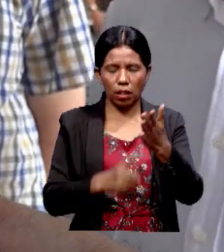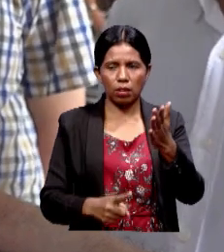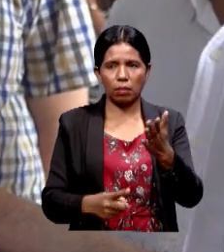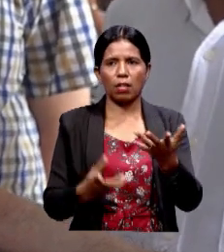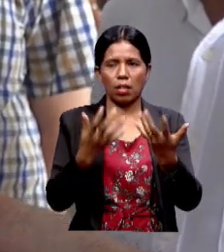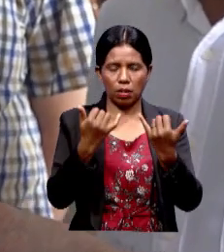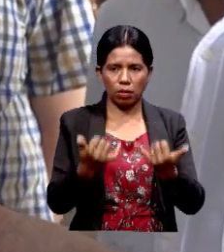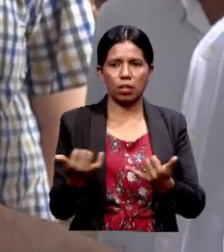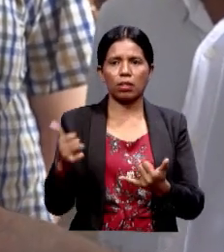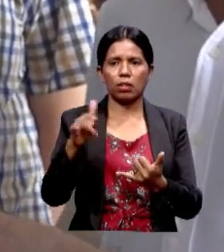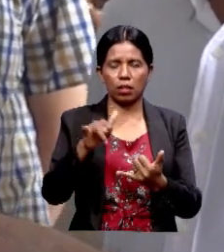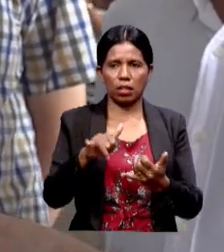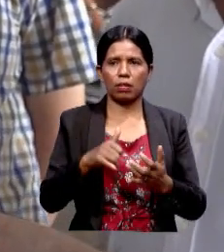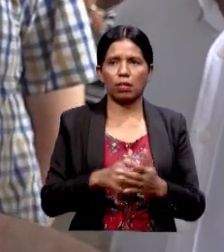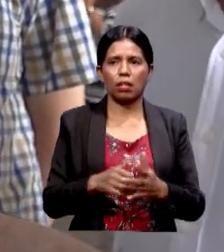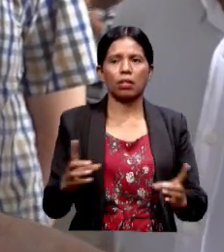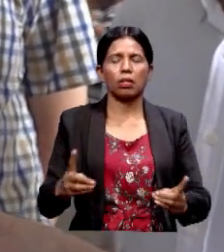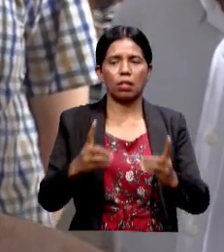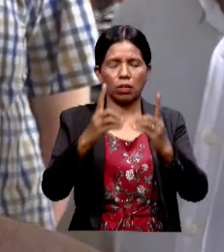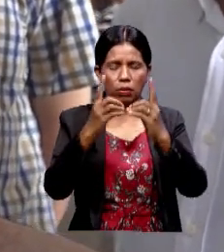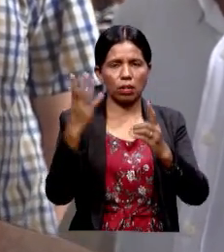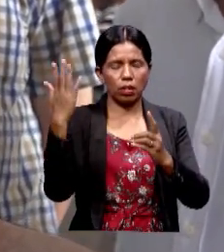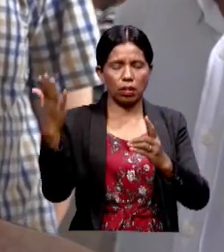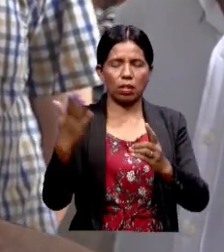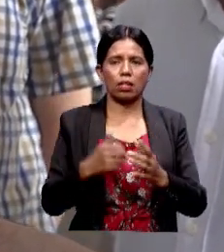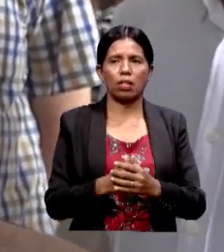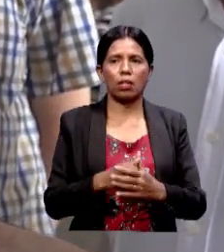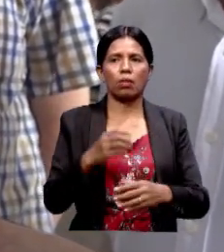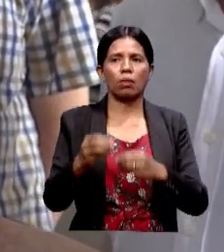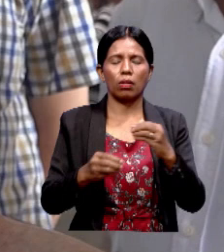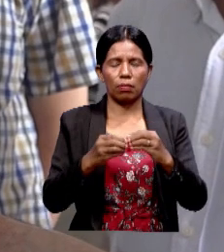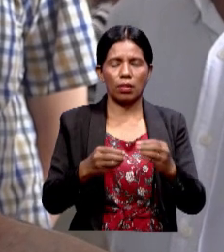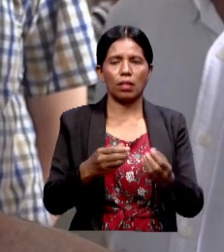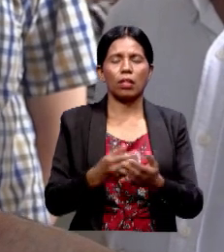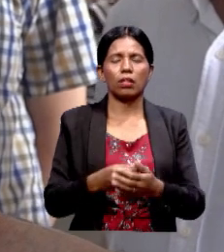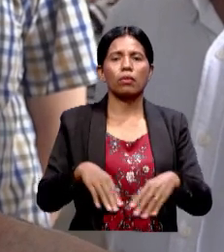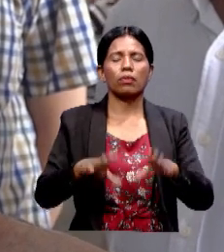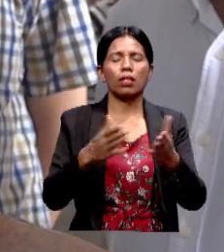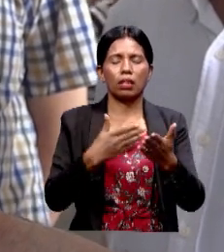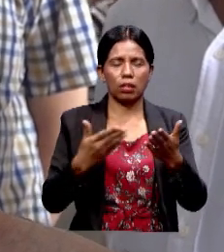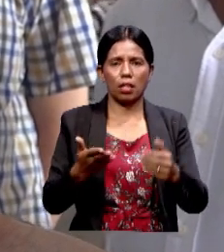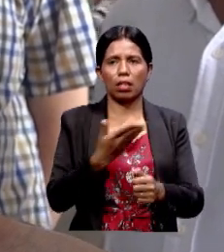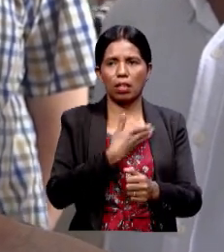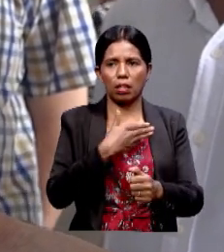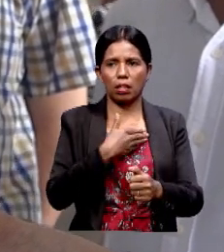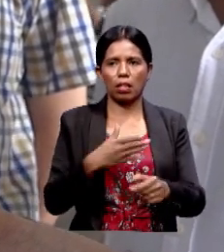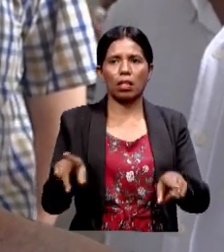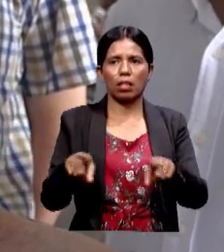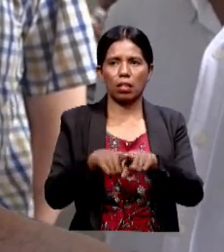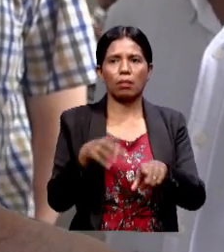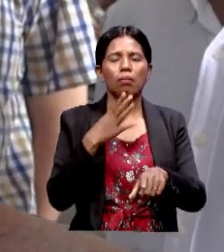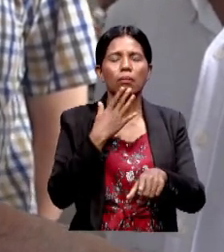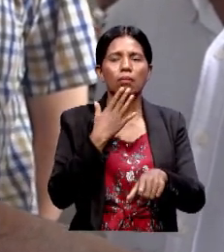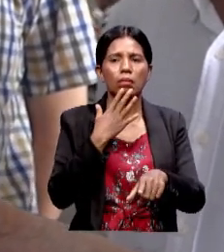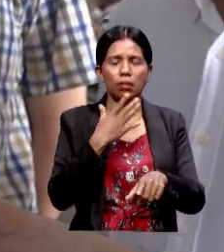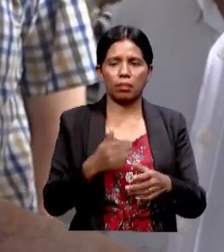da dauk sira hasuru hele he treno ko na ba pajet nebe agora sai makas liu liu ne sa masimira